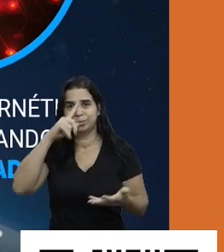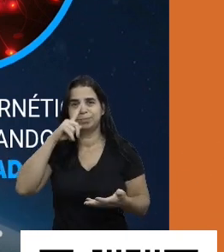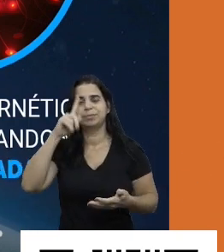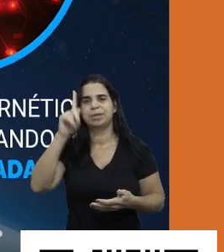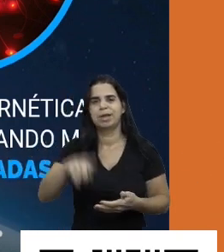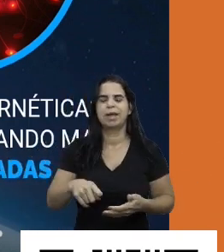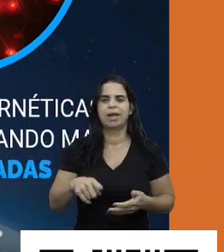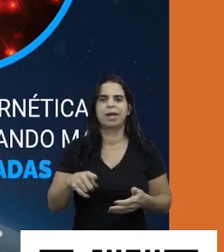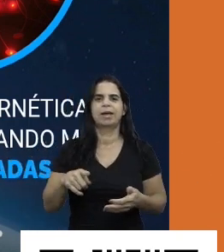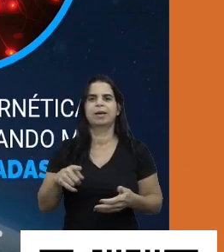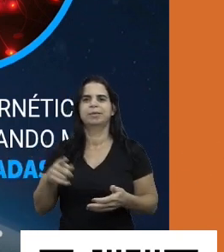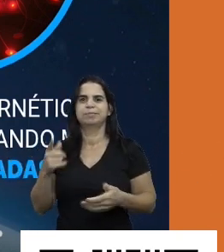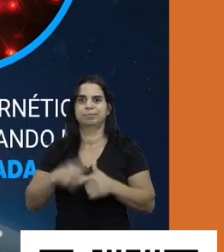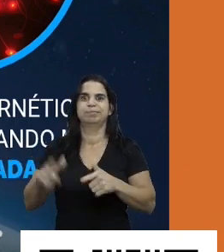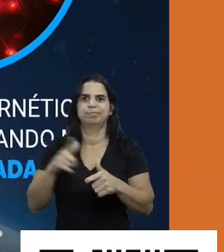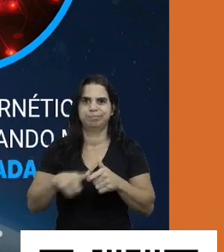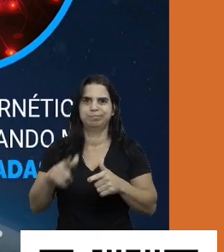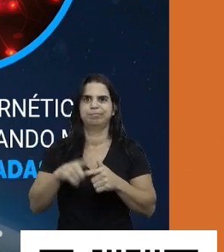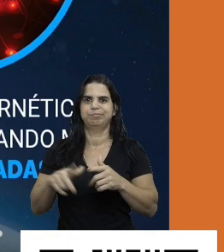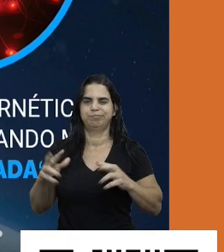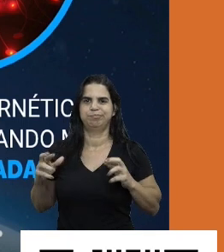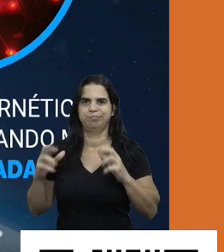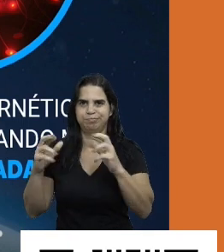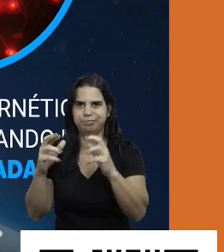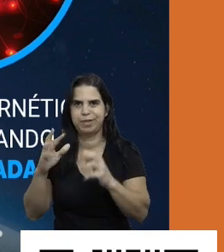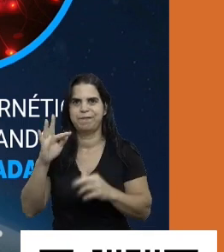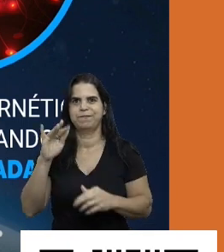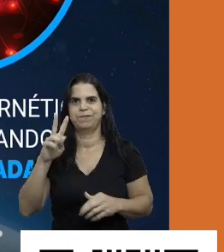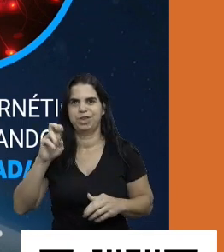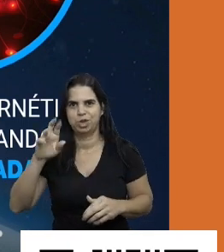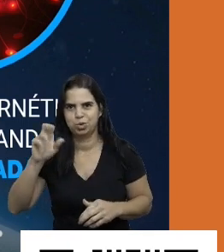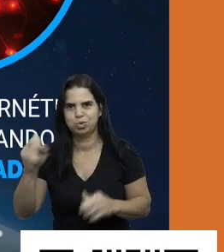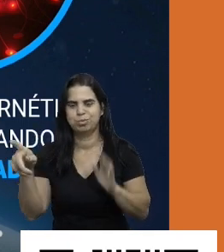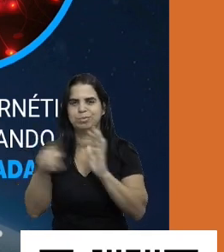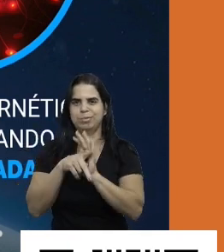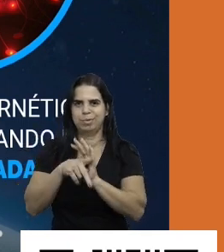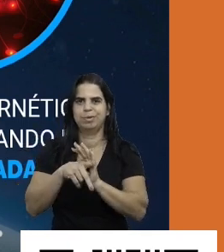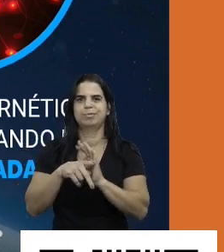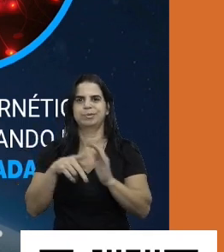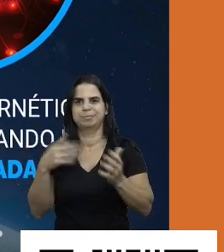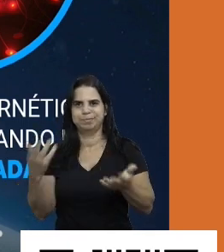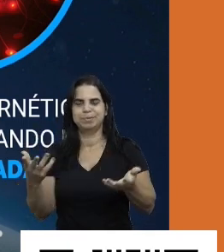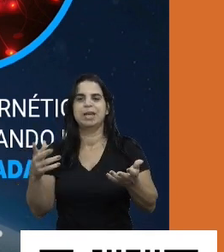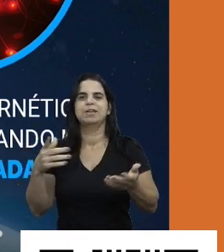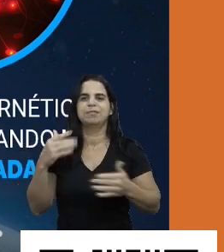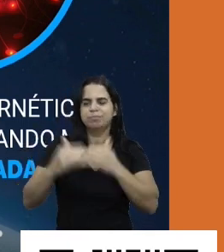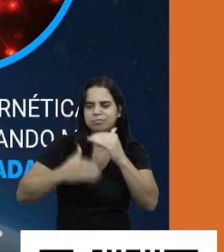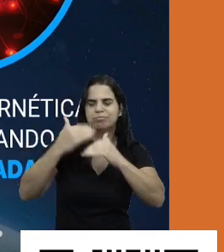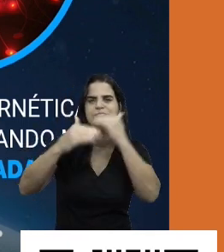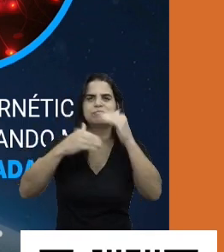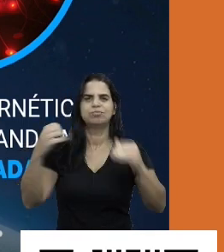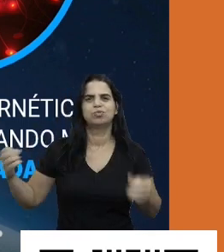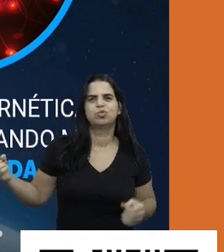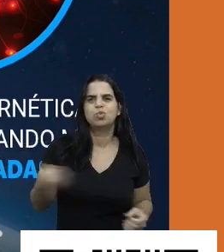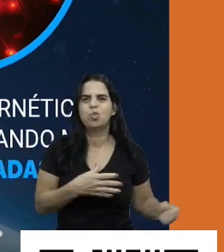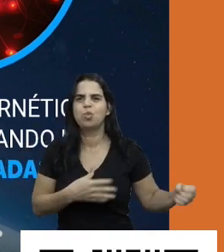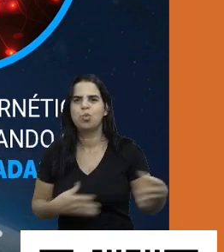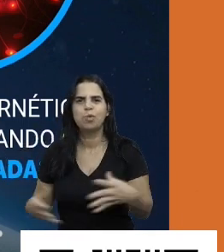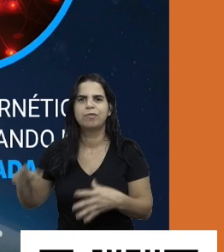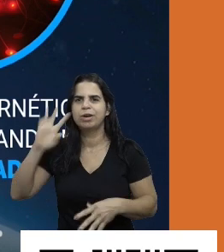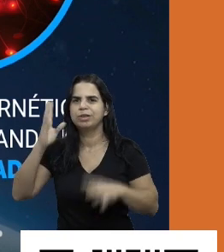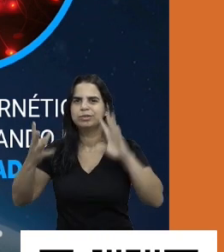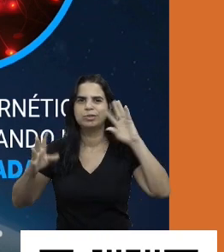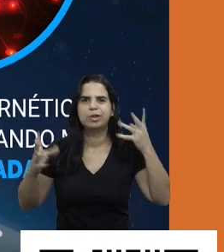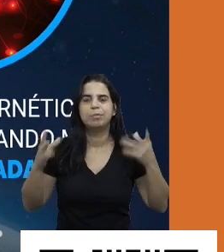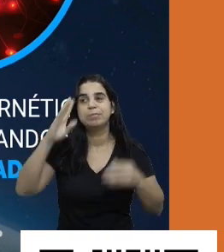cibernéticas então é um ponto de extrema atenção Principalmente quando a gente fala de construção de novas soluções Principalmente quando a gente fala de